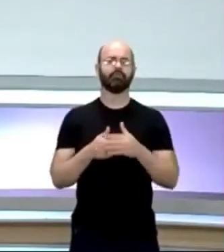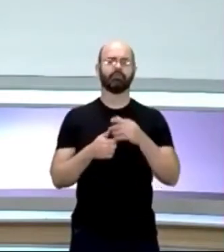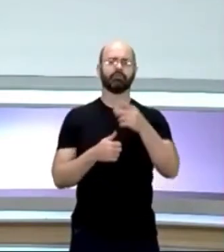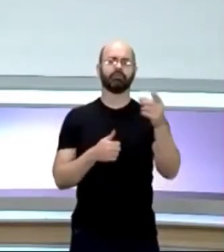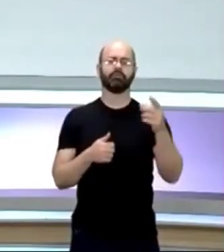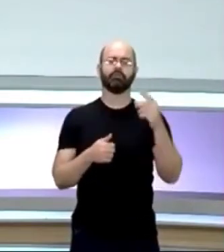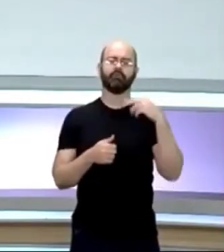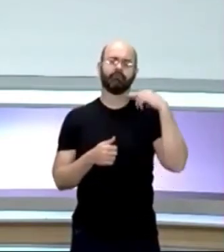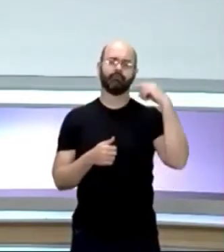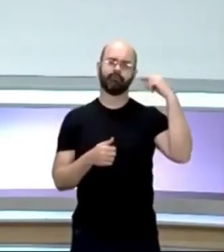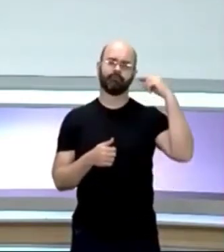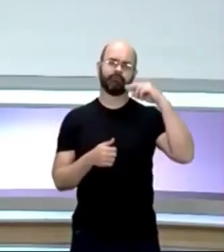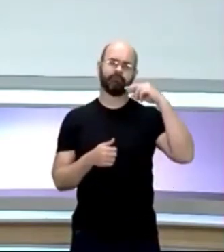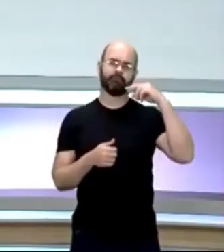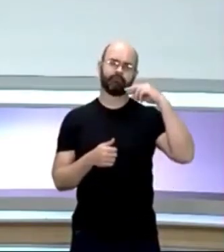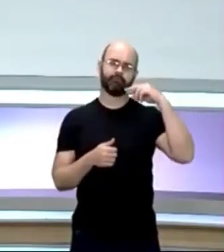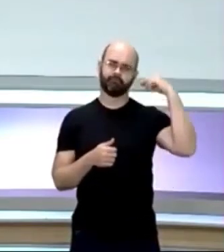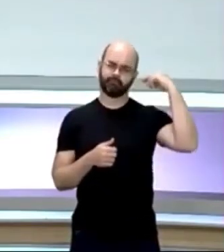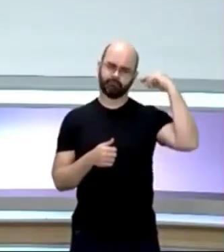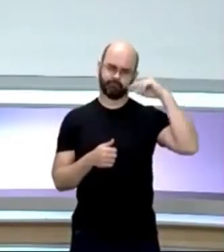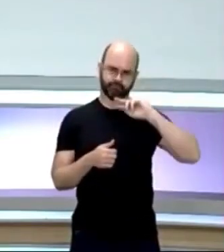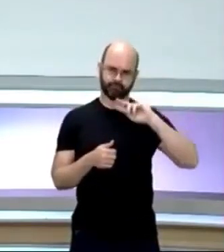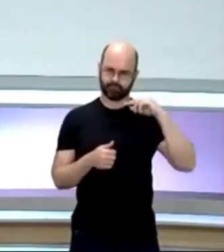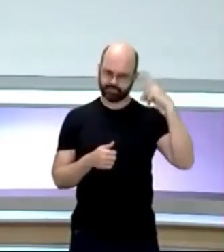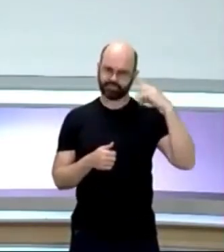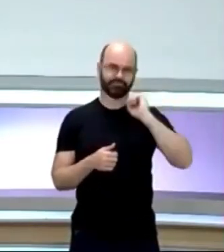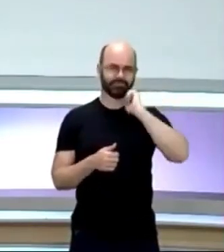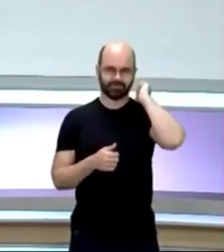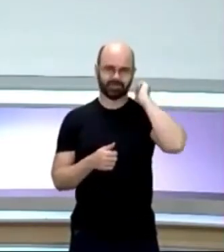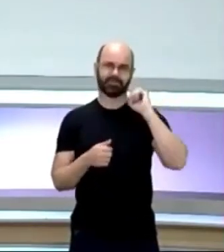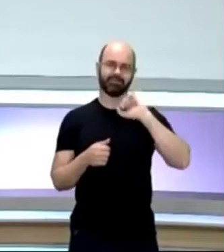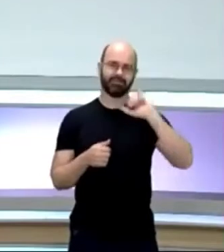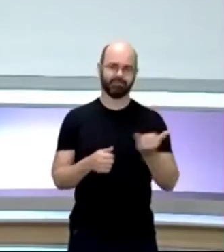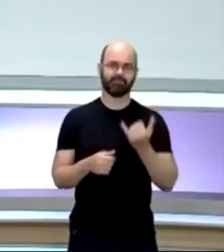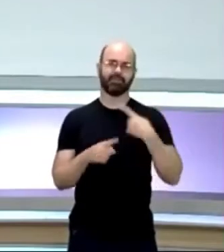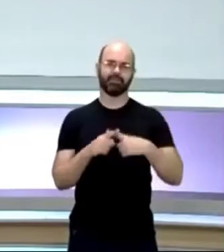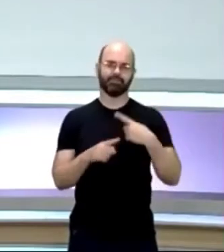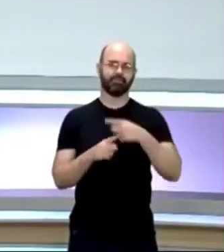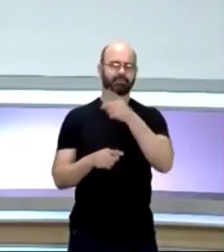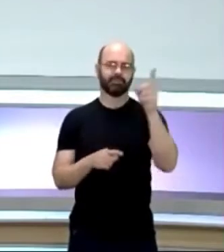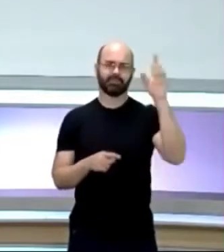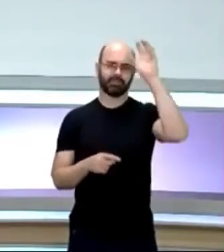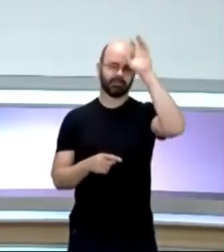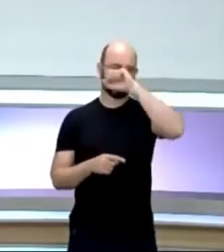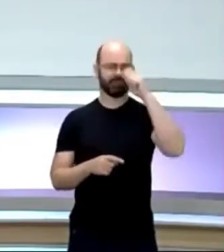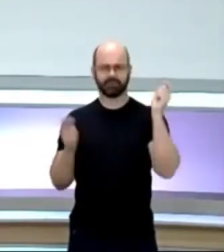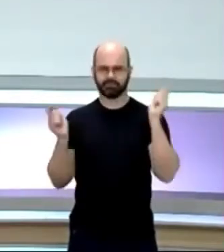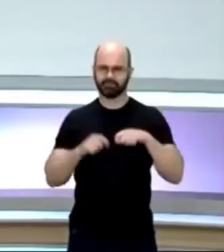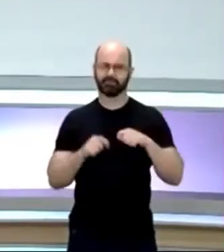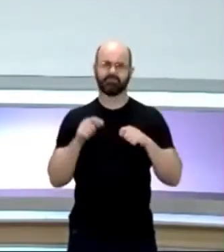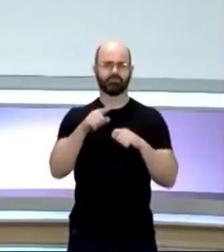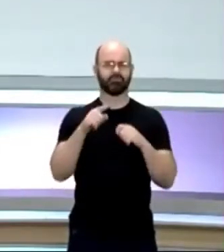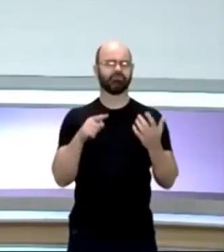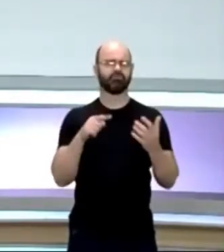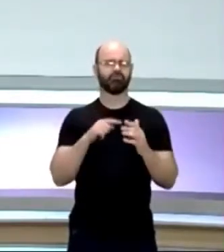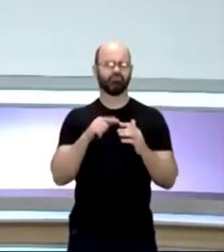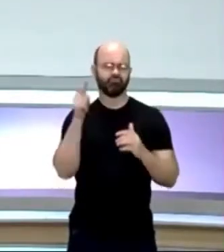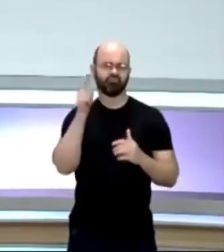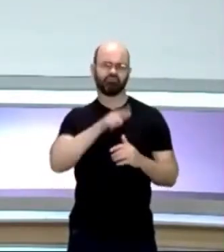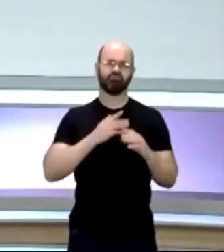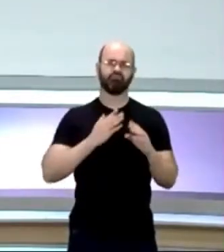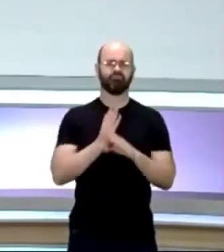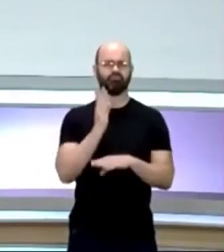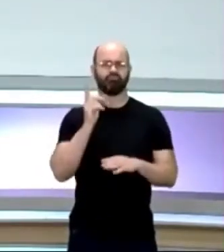vão fazer, porque vocês têm capacidade, vocês têm competência e vocês têm tudo para se dar bem nessa hora, tá